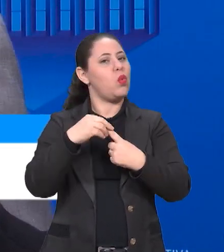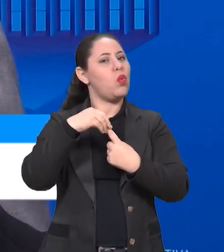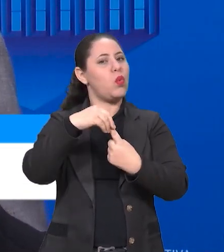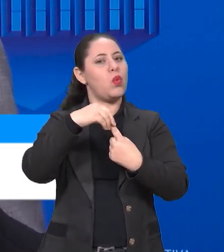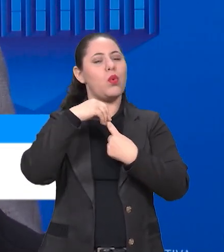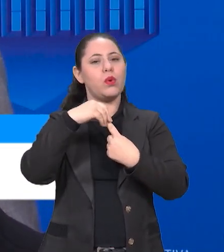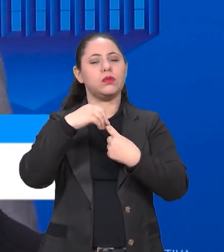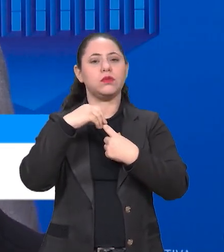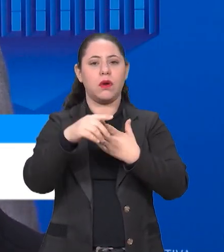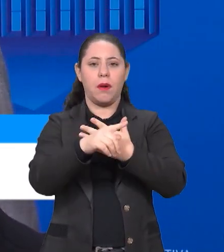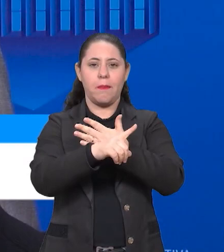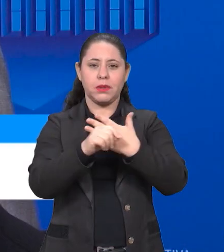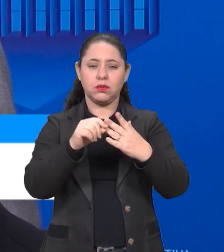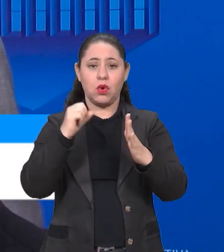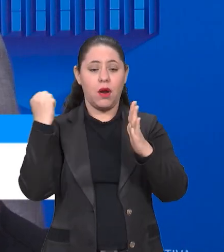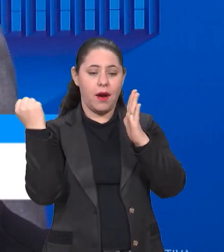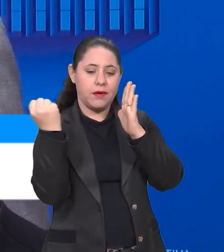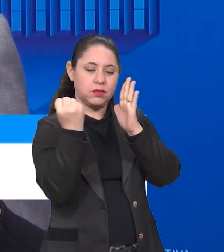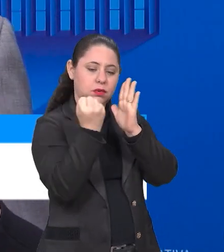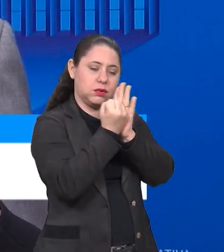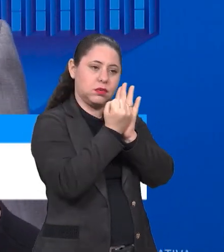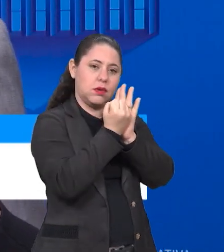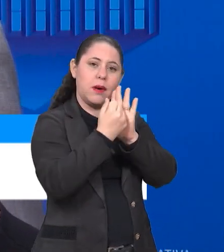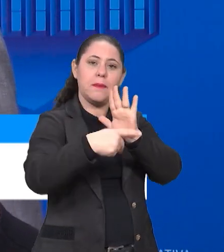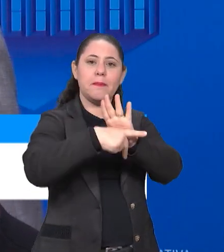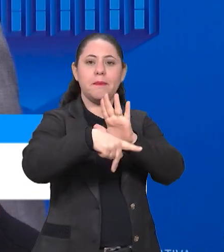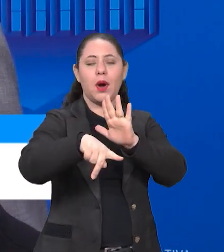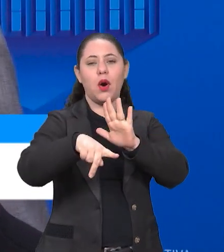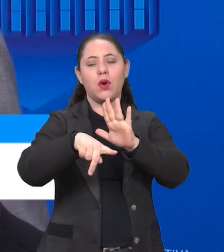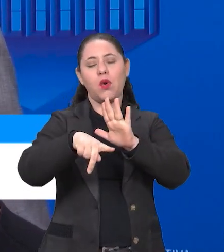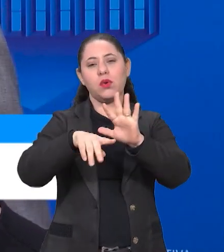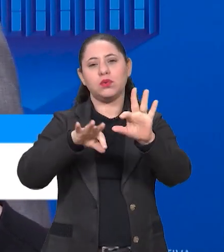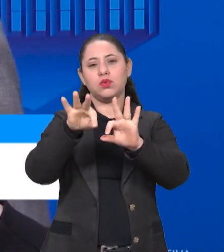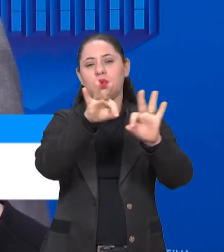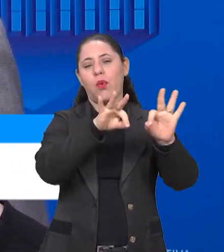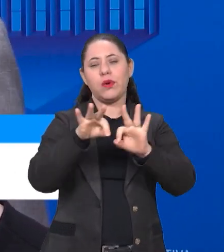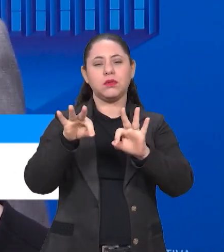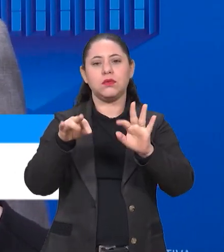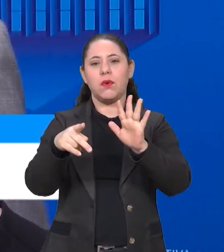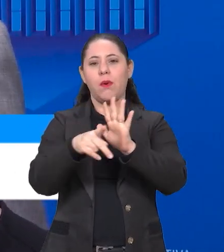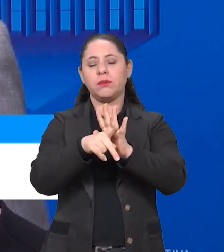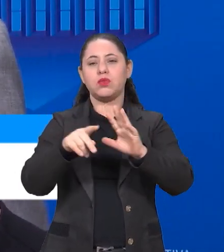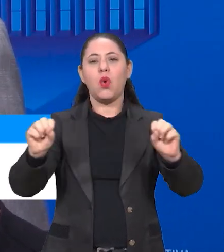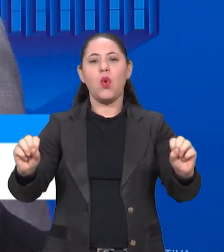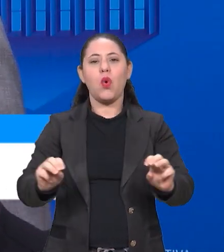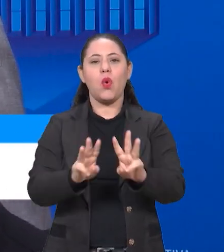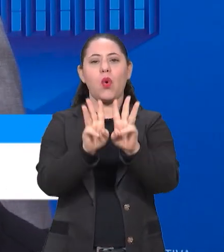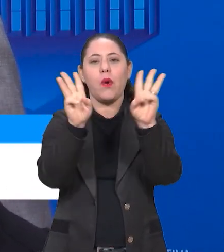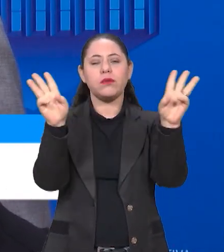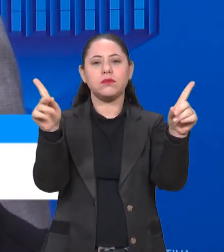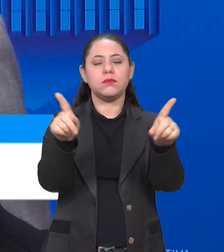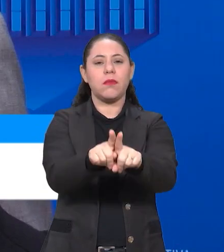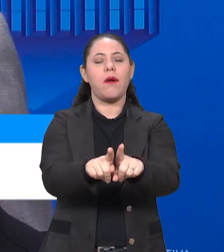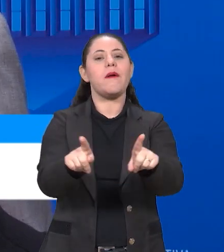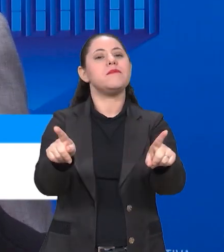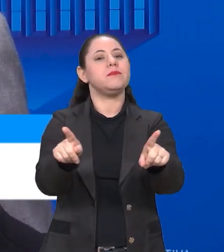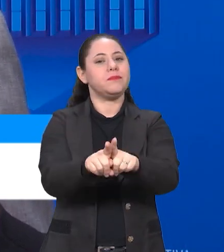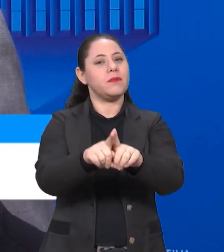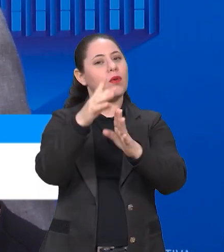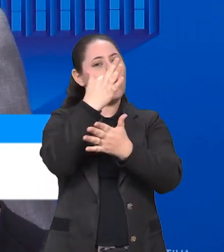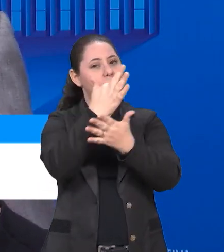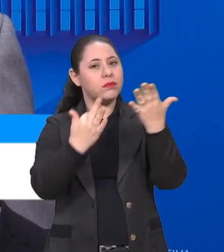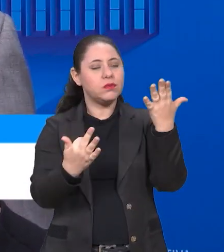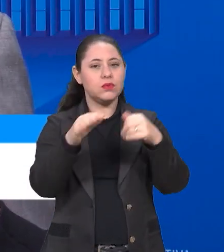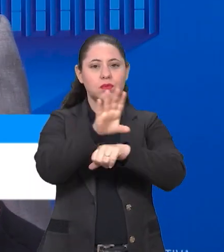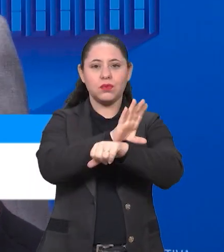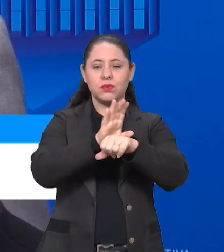que é único no mundo, que é o Pantanal, reconhecido pela própria Organização das Nações Unidas e também